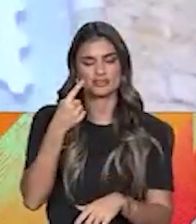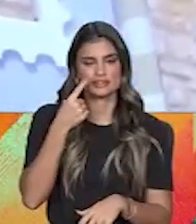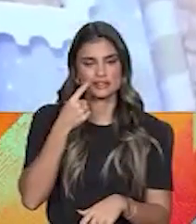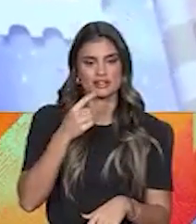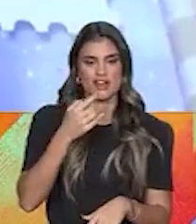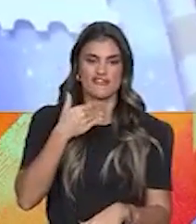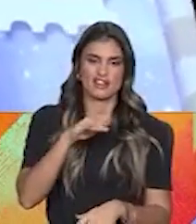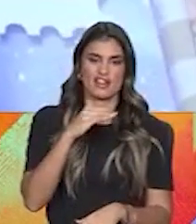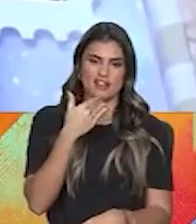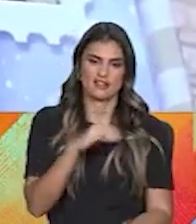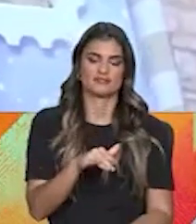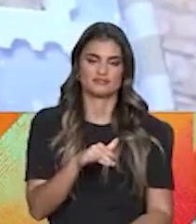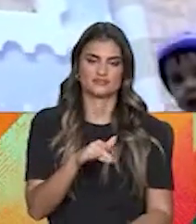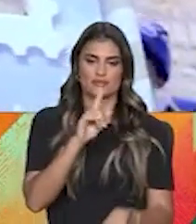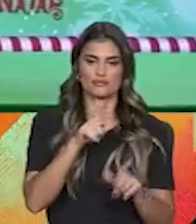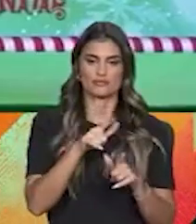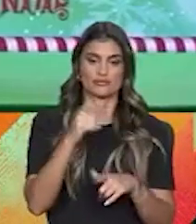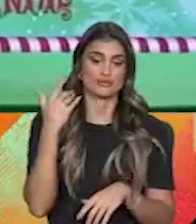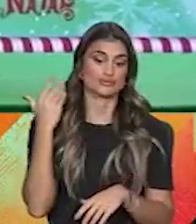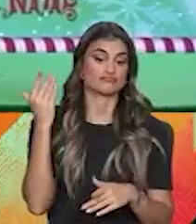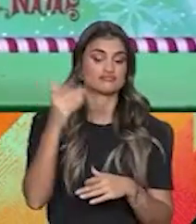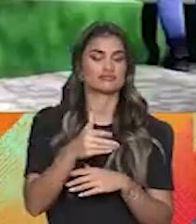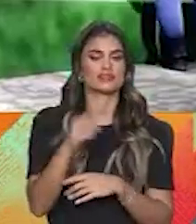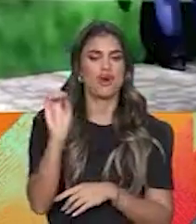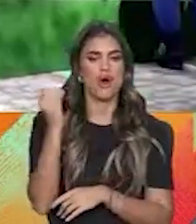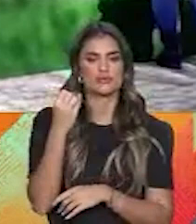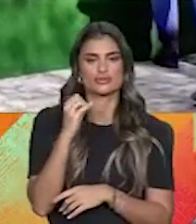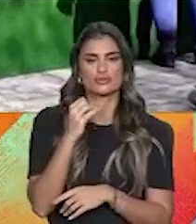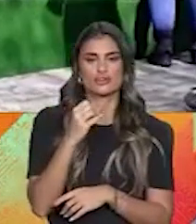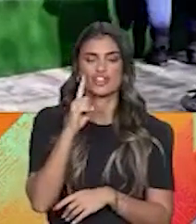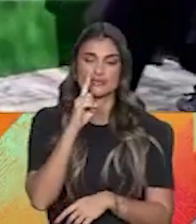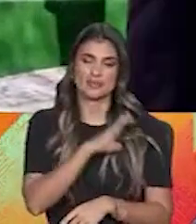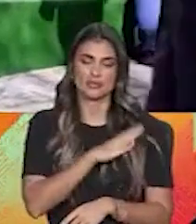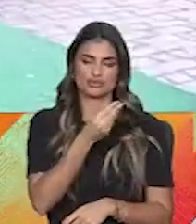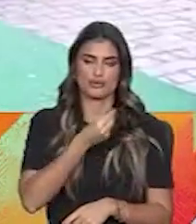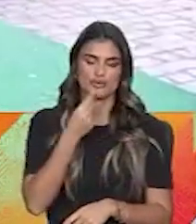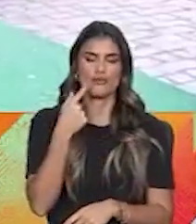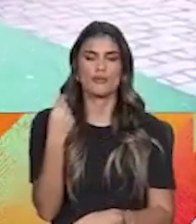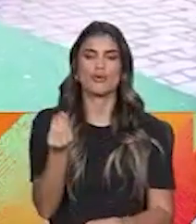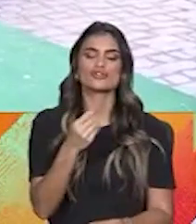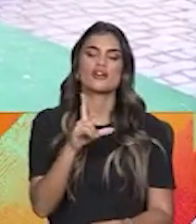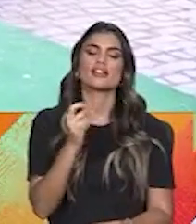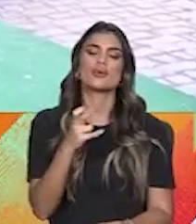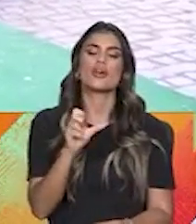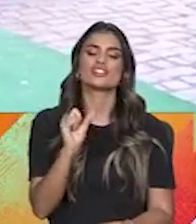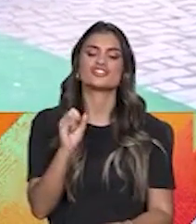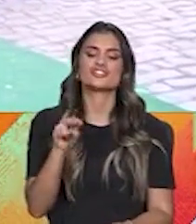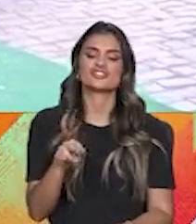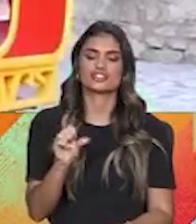Vila Natal. Quem vai ao Óbidos não pode deixar de provar os seus sabores, em particular o famoso licor de